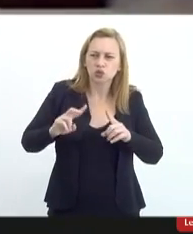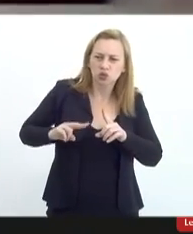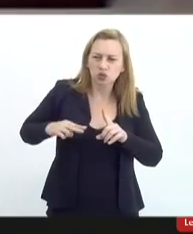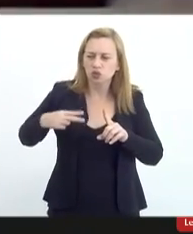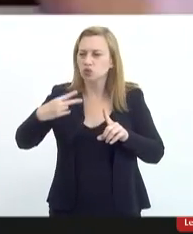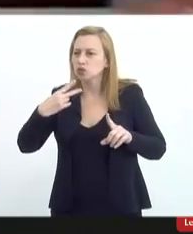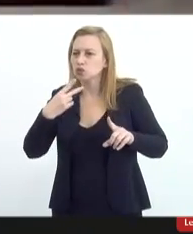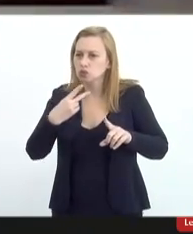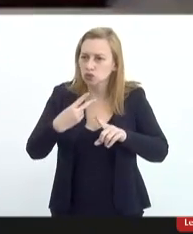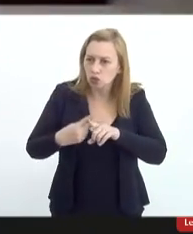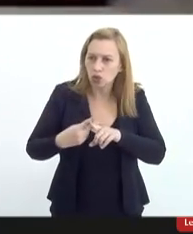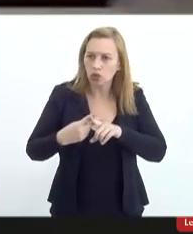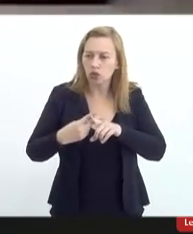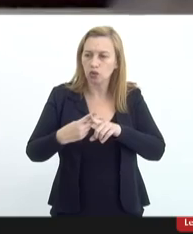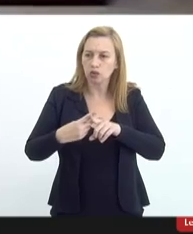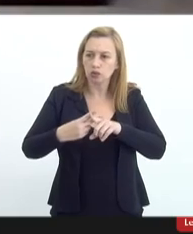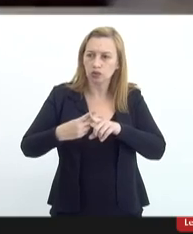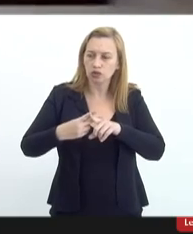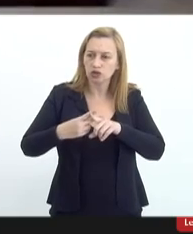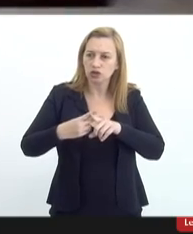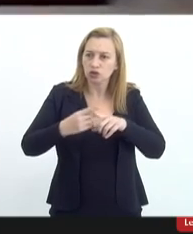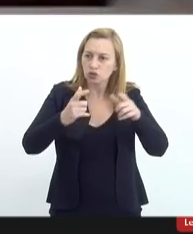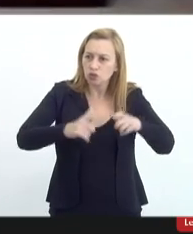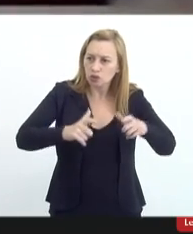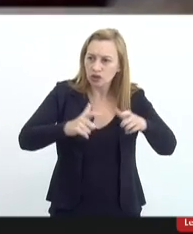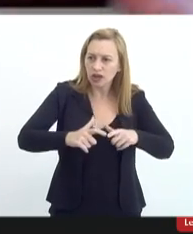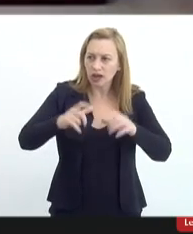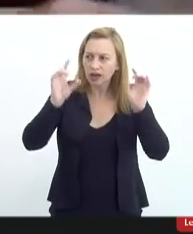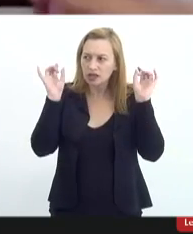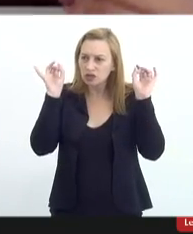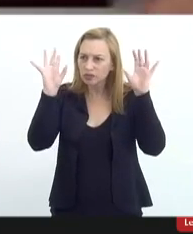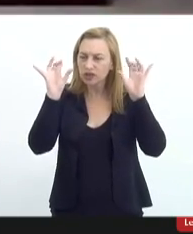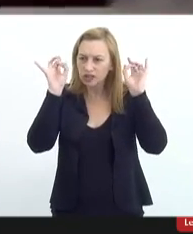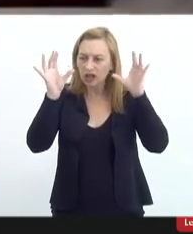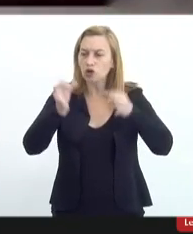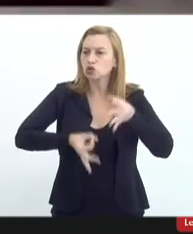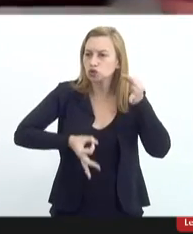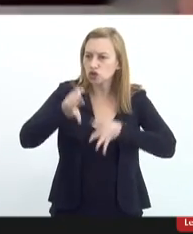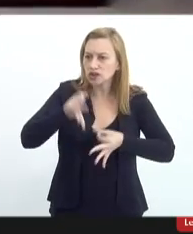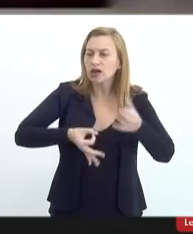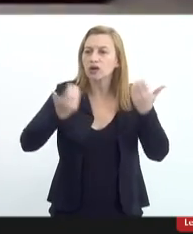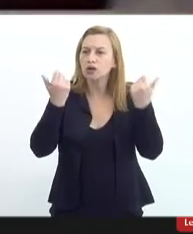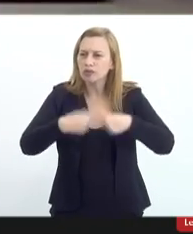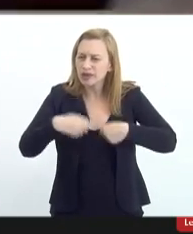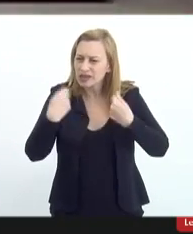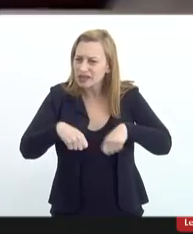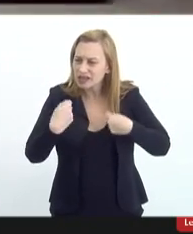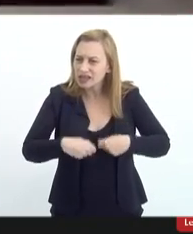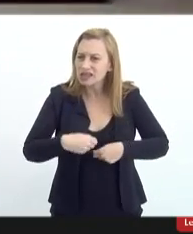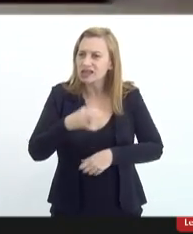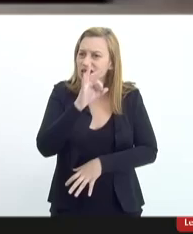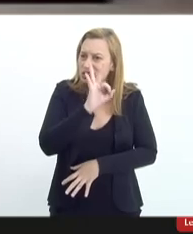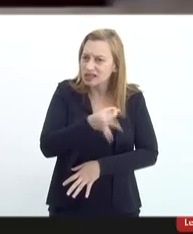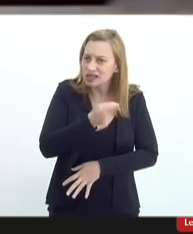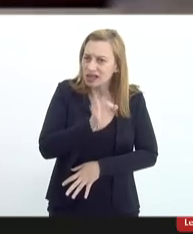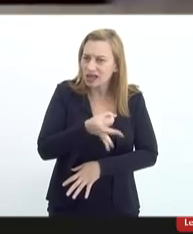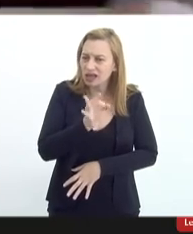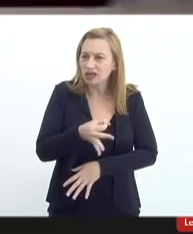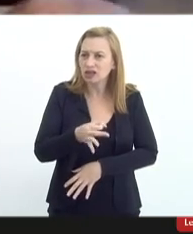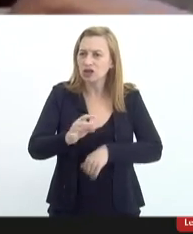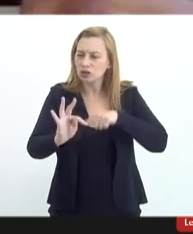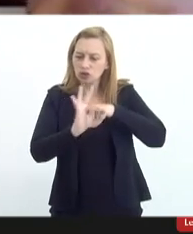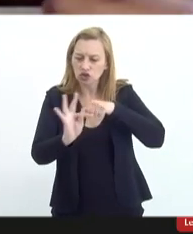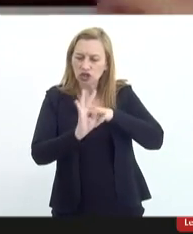desdobramento, uma vara especializada. O judiciário precisa especializar seus